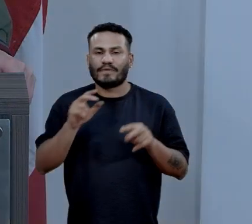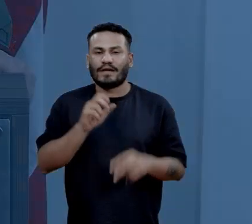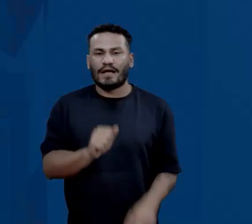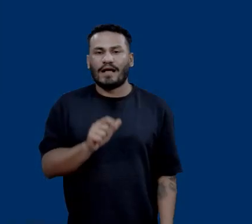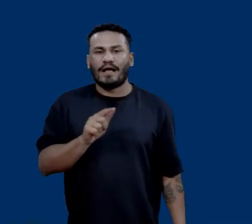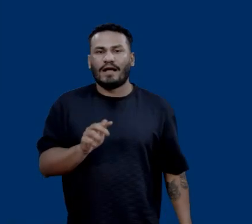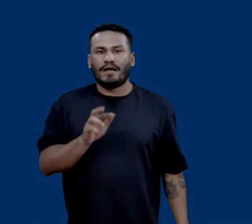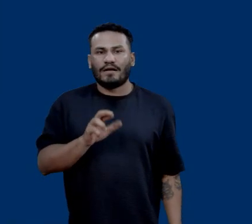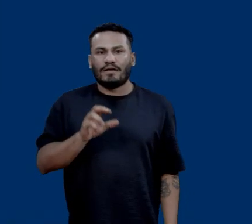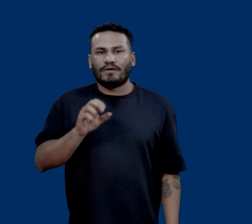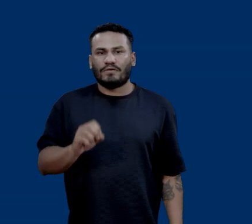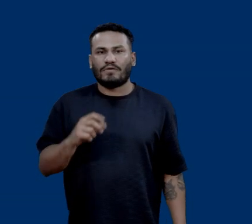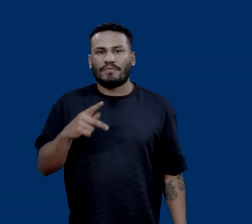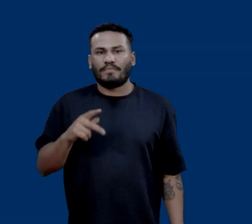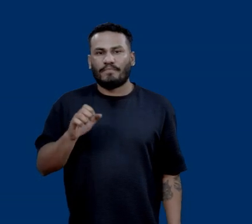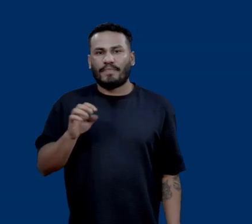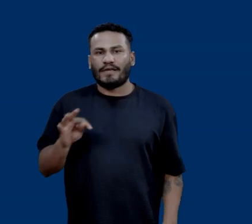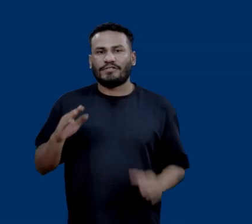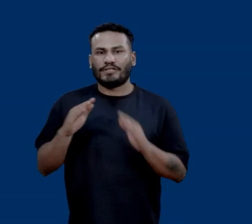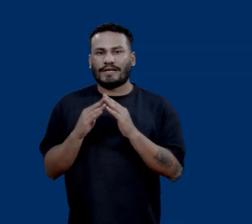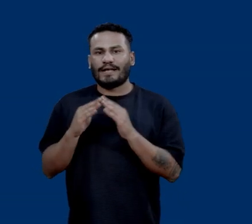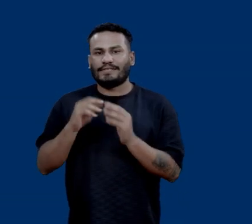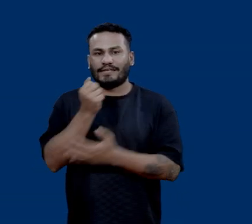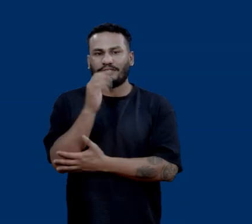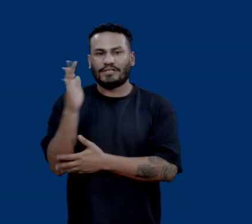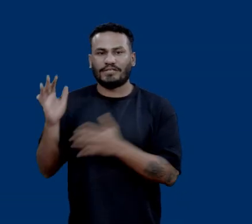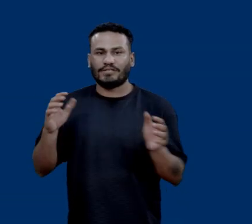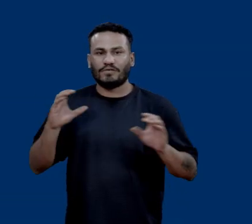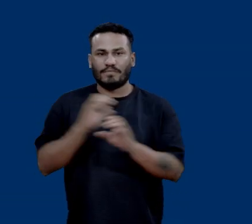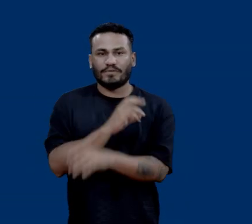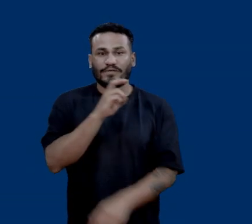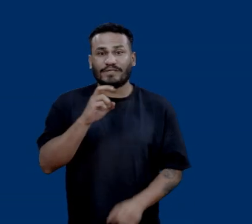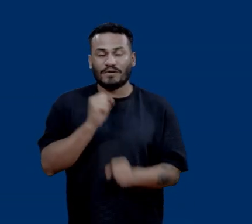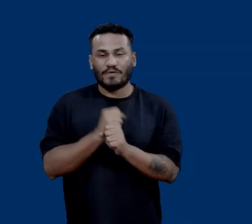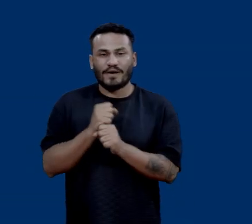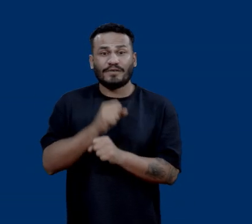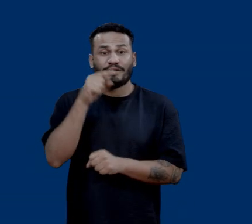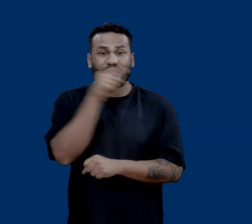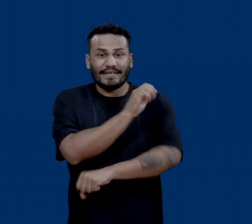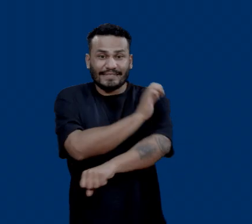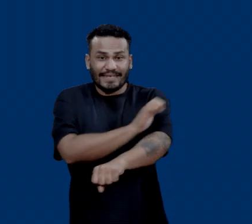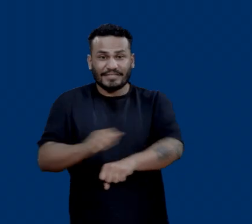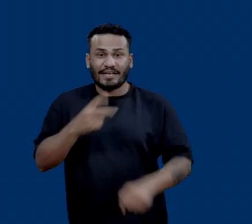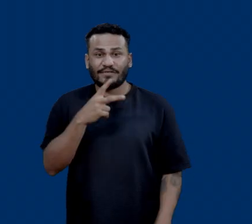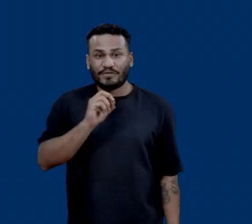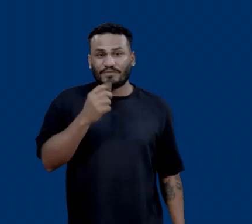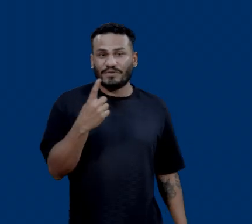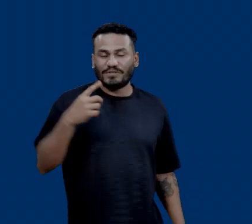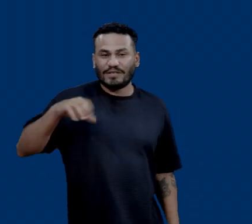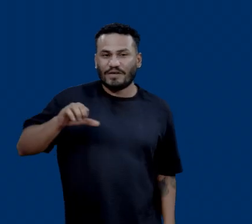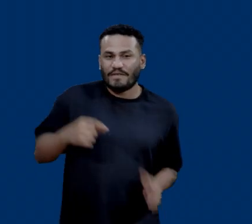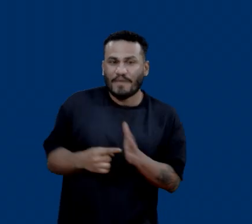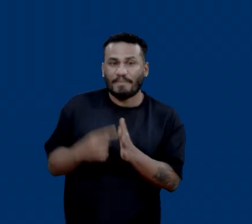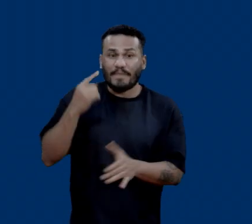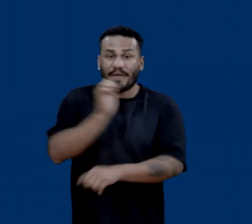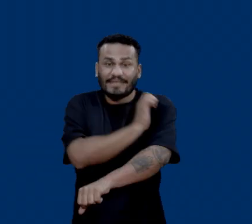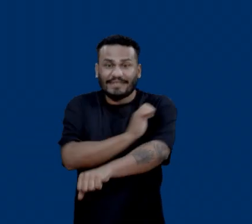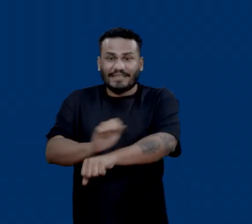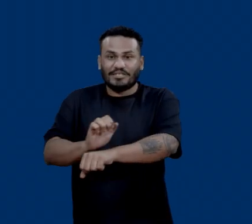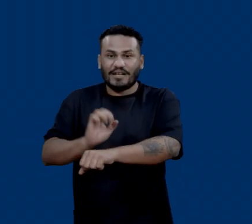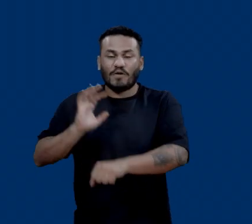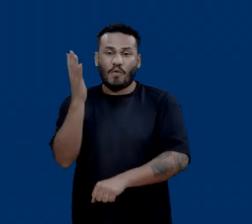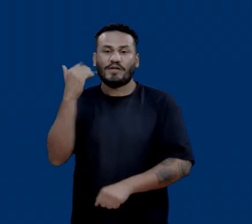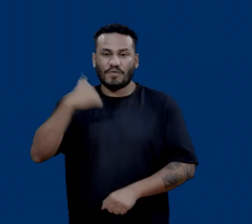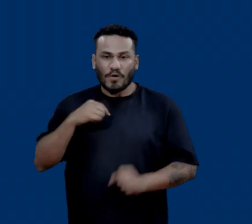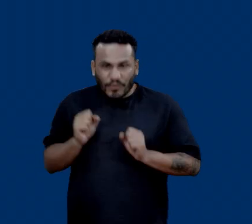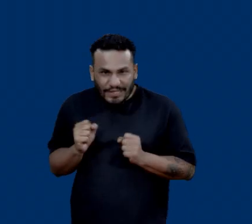Casa Jardim, que completou 5 anos, junto com a Exla, que foi nossa estagiária aqui lá em 2019, né, uma das primeiras estagiárias quando eu